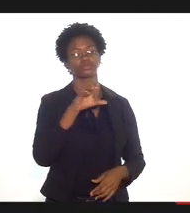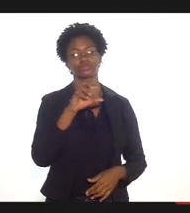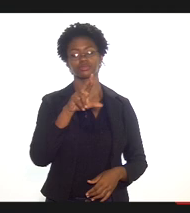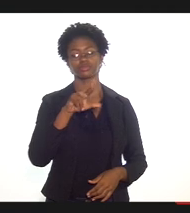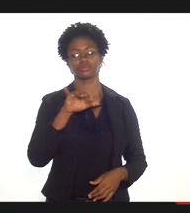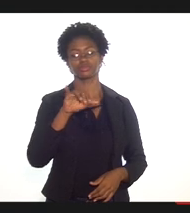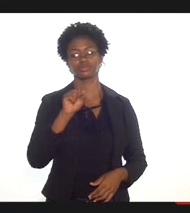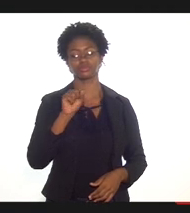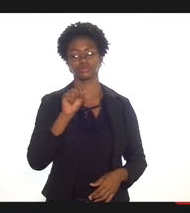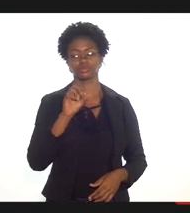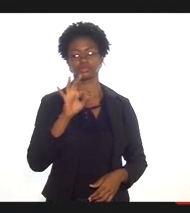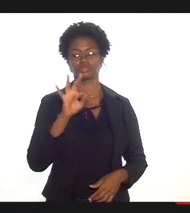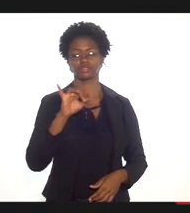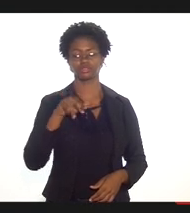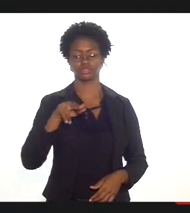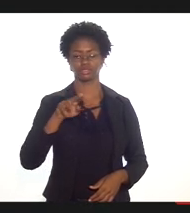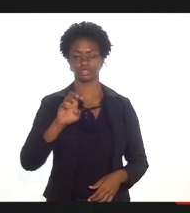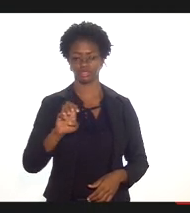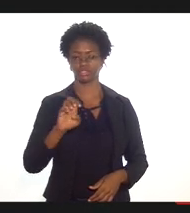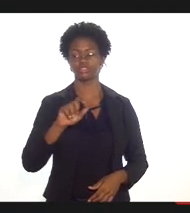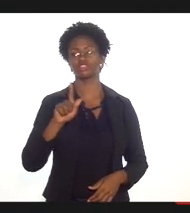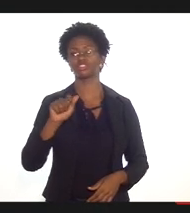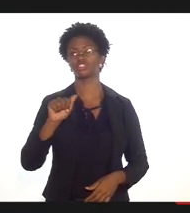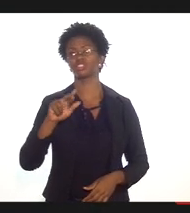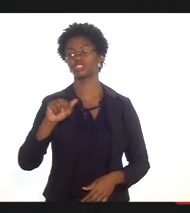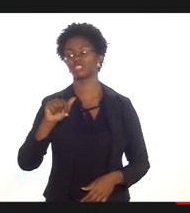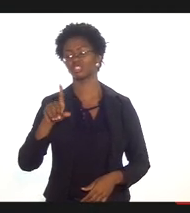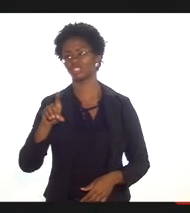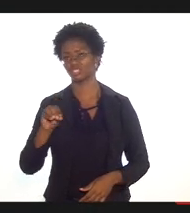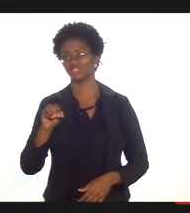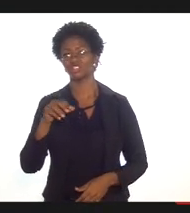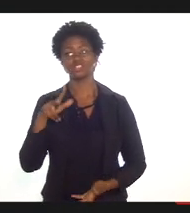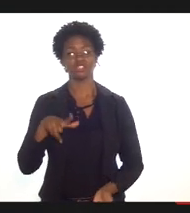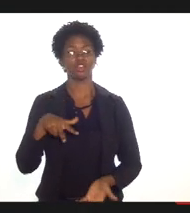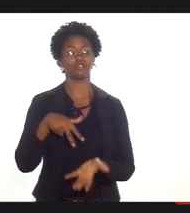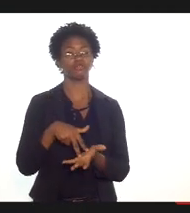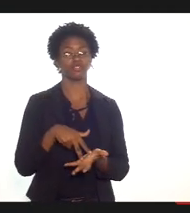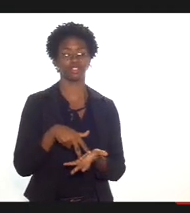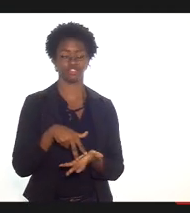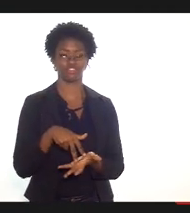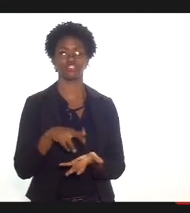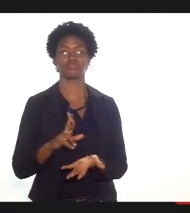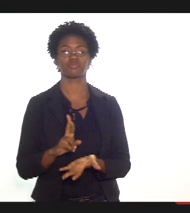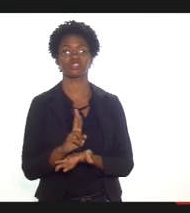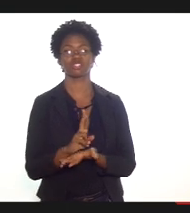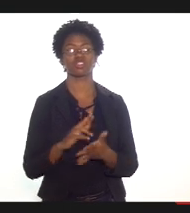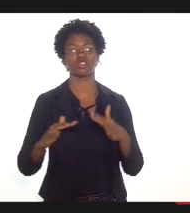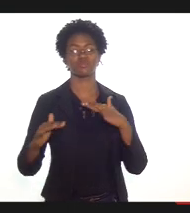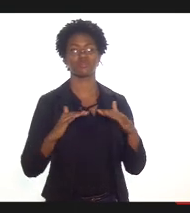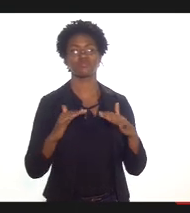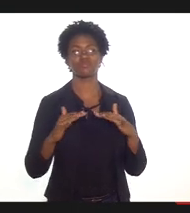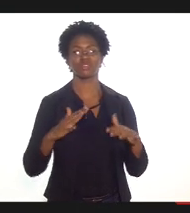Gerardo, e que esteve aí à frente de vários movimentos da área da saúde,